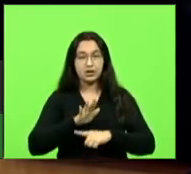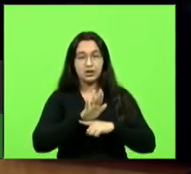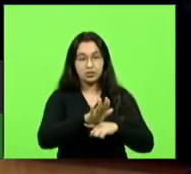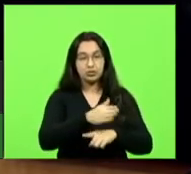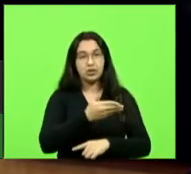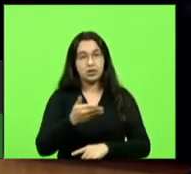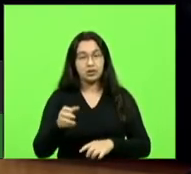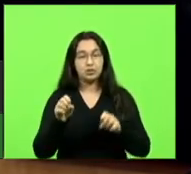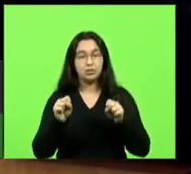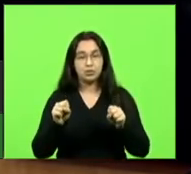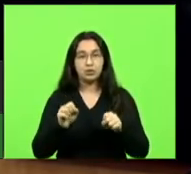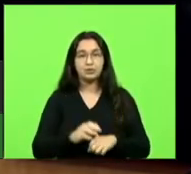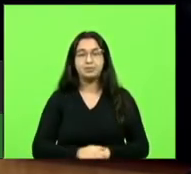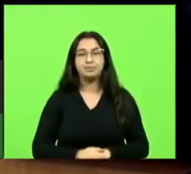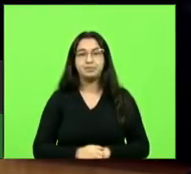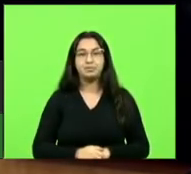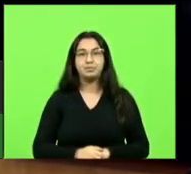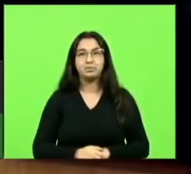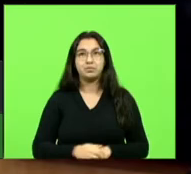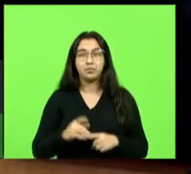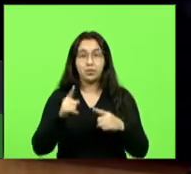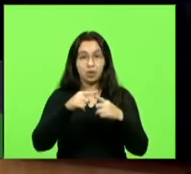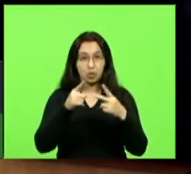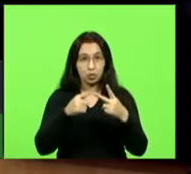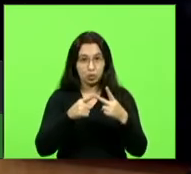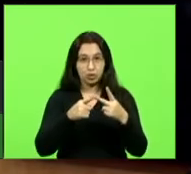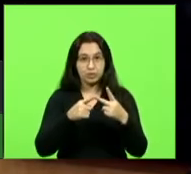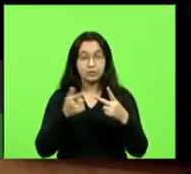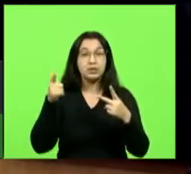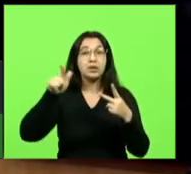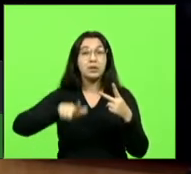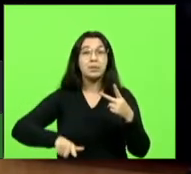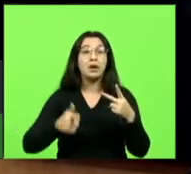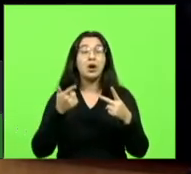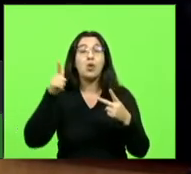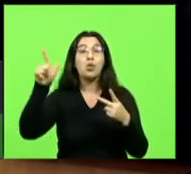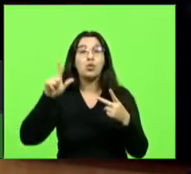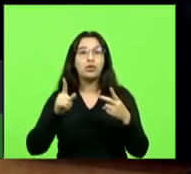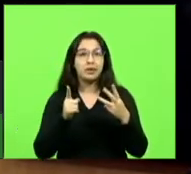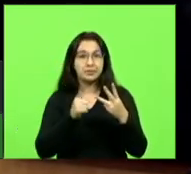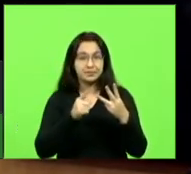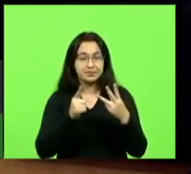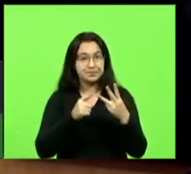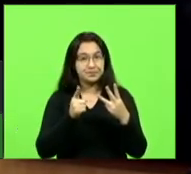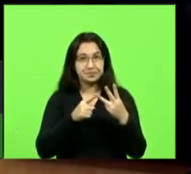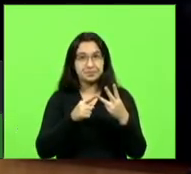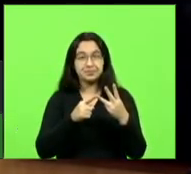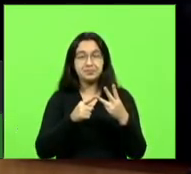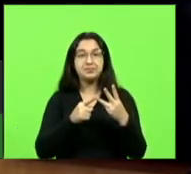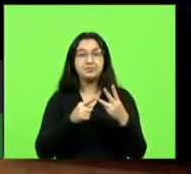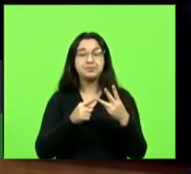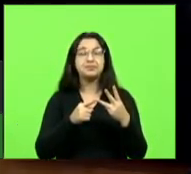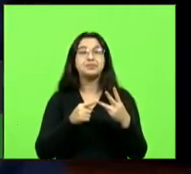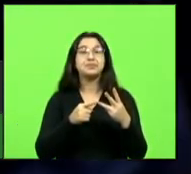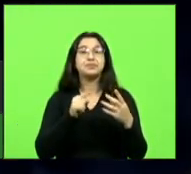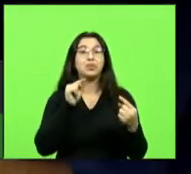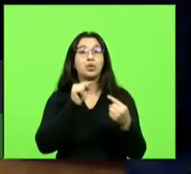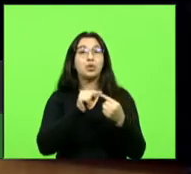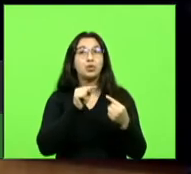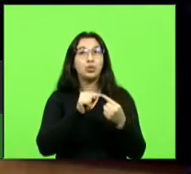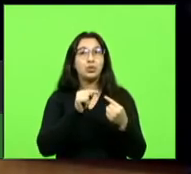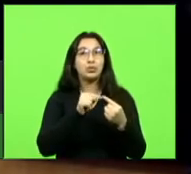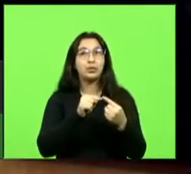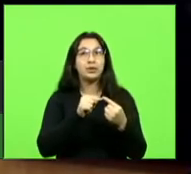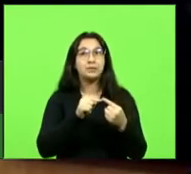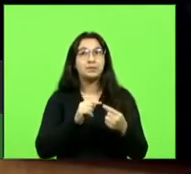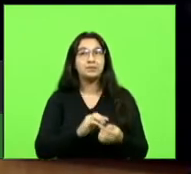dessas duas emendas, nós apresentamos uma muito importante que trata... Eu preciso mais um tempo,